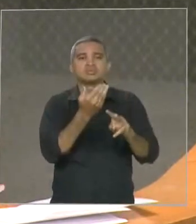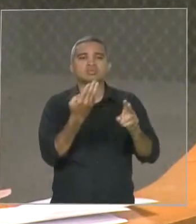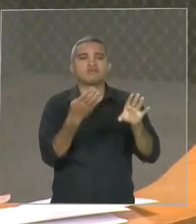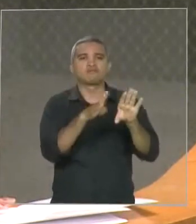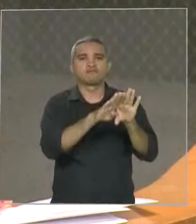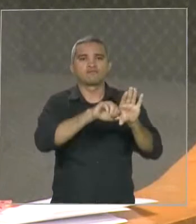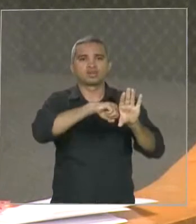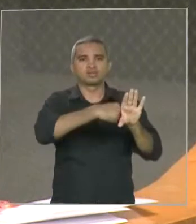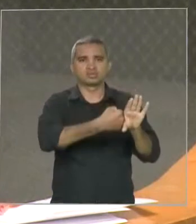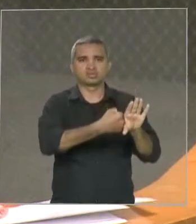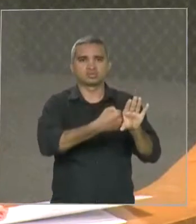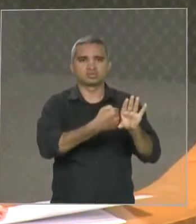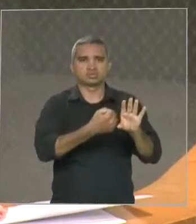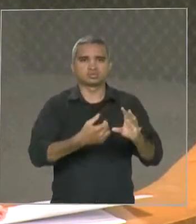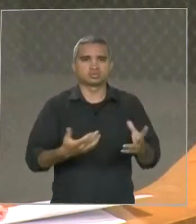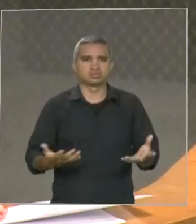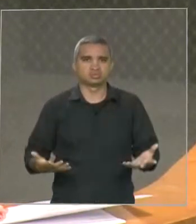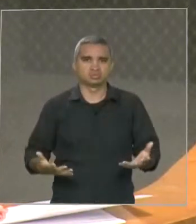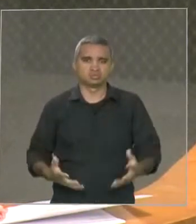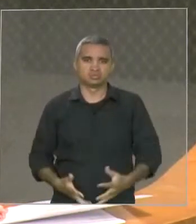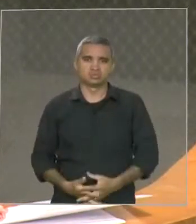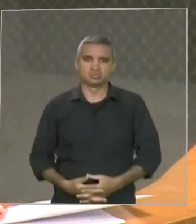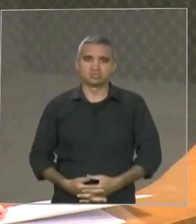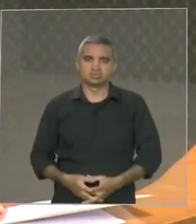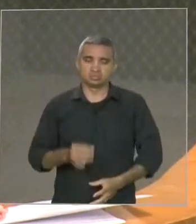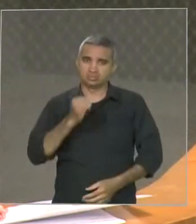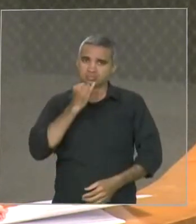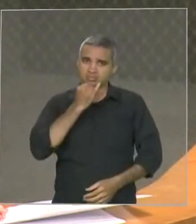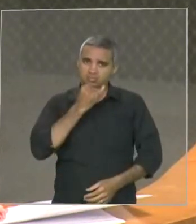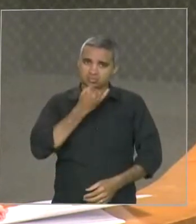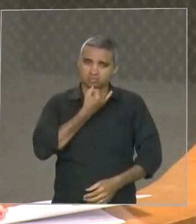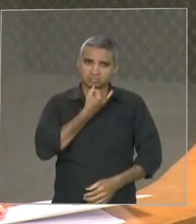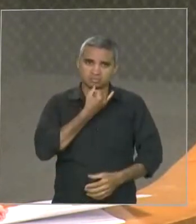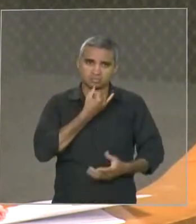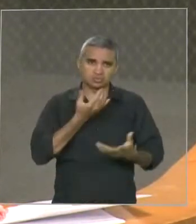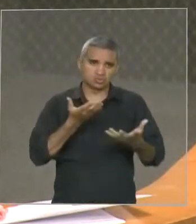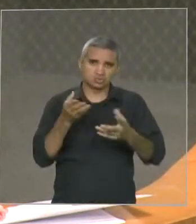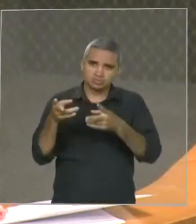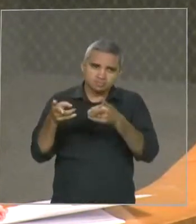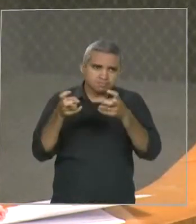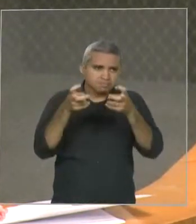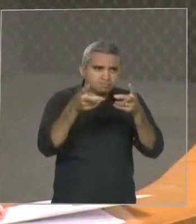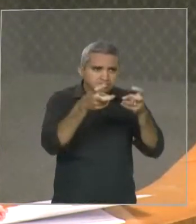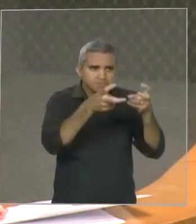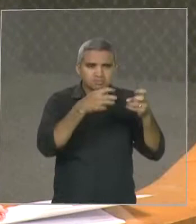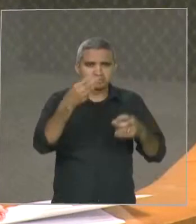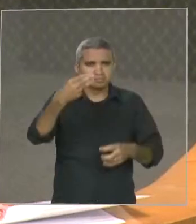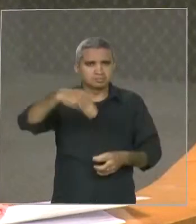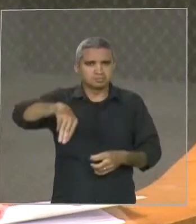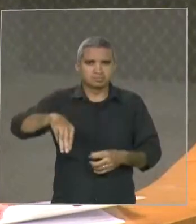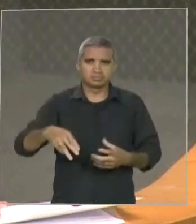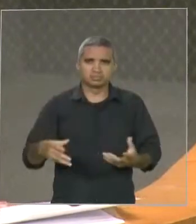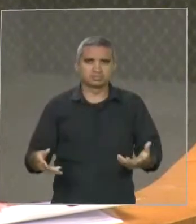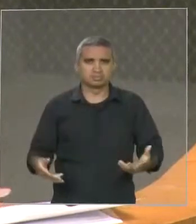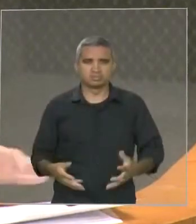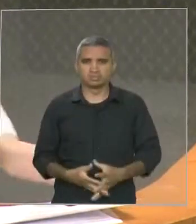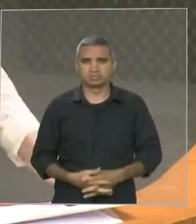É triste o que a gente consegue ver hoje no Maranhão, não passa